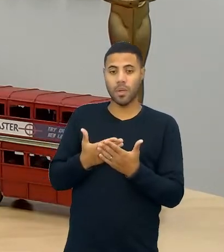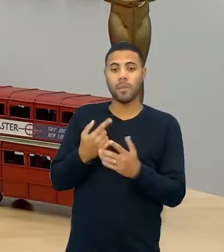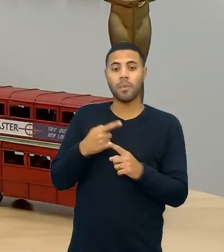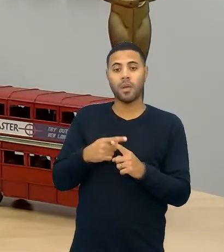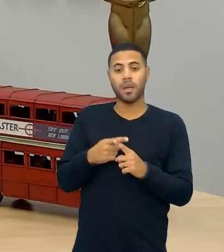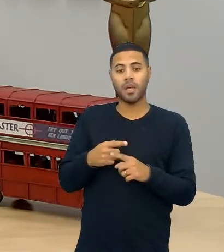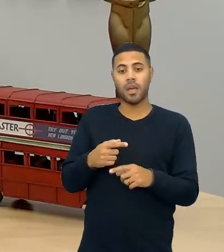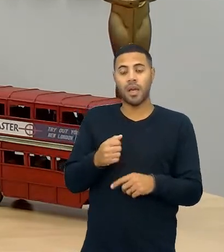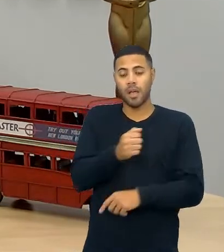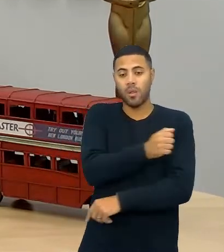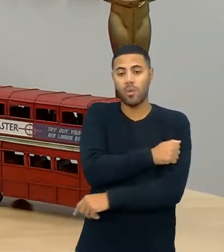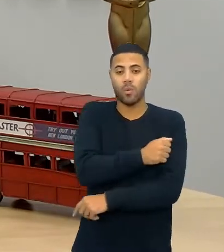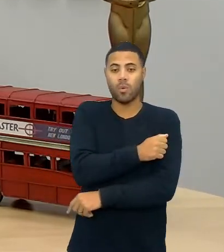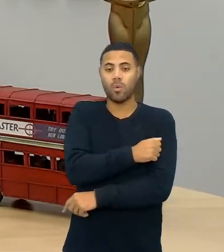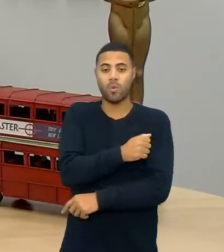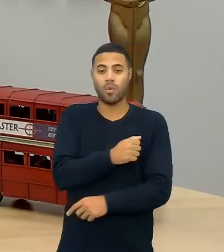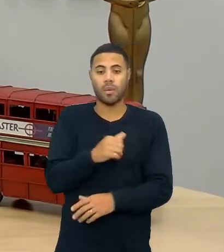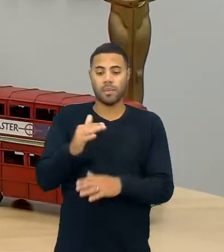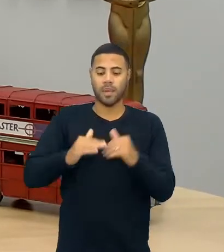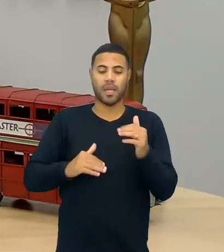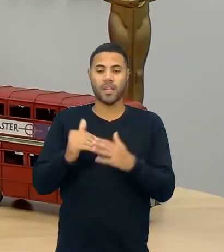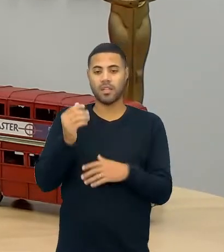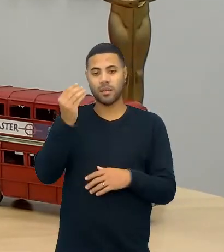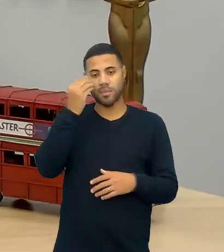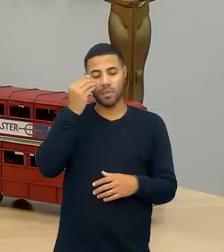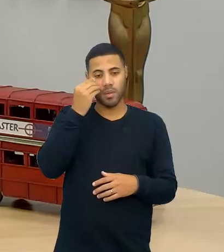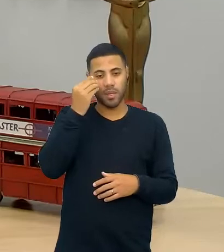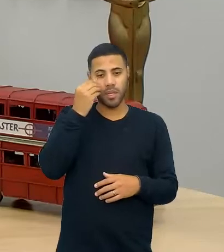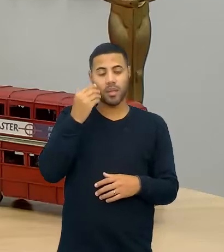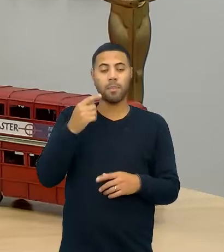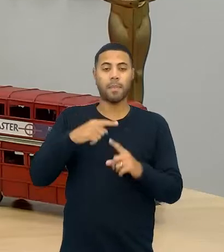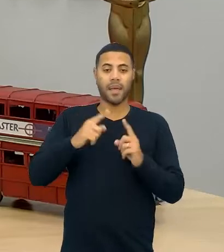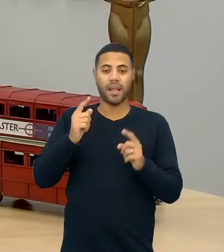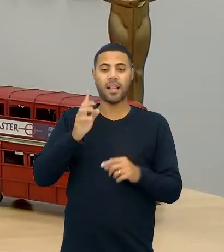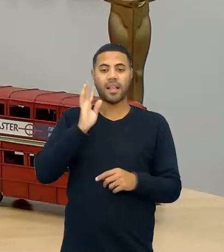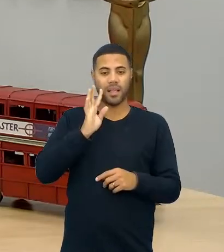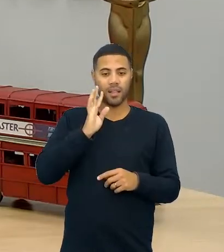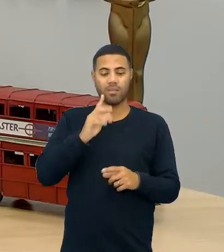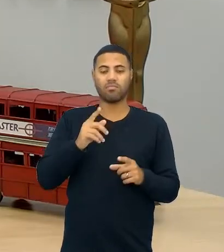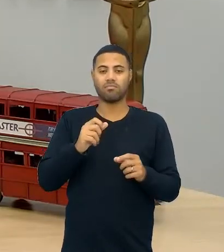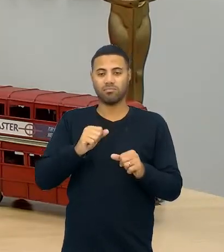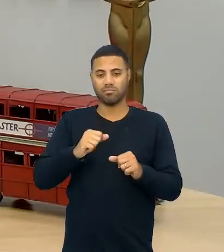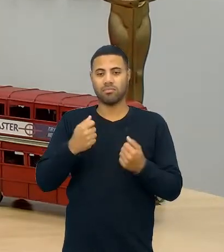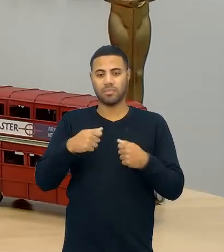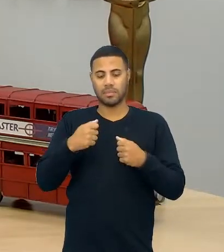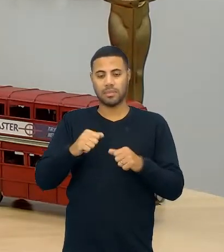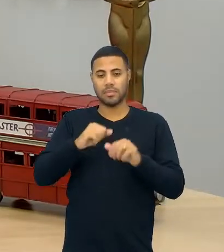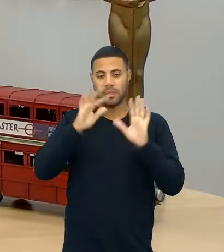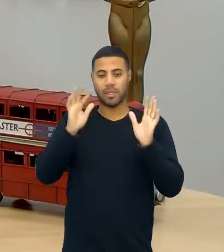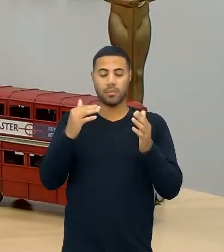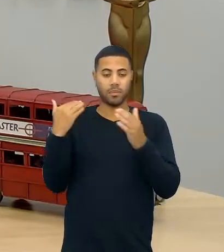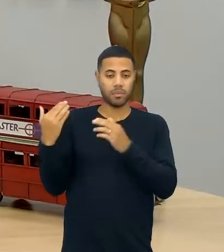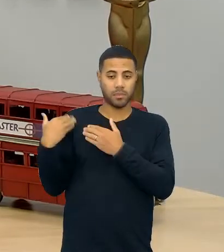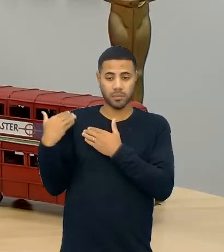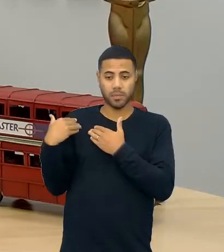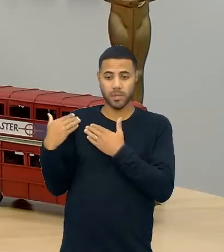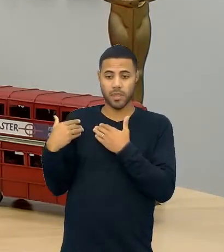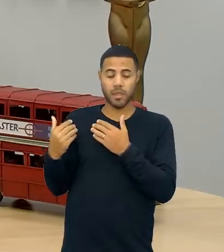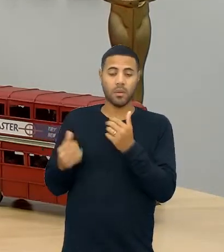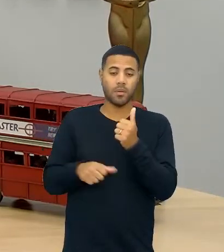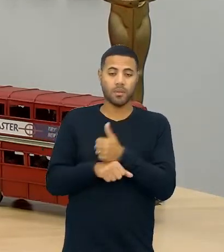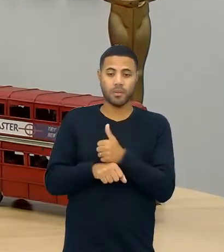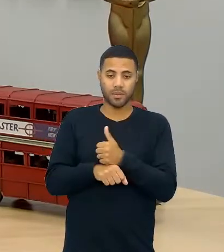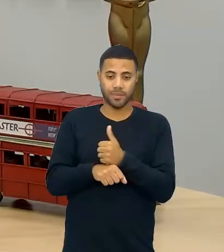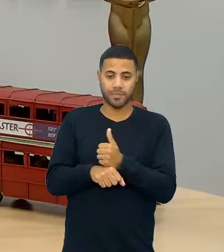nossos estudantes farão a prática de experimentar. Mas é legal a gente deixar isso muito claro, né? A responsabilidade que tem o profissional